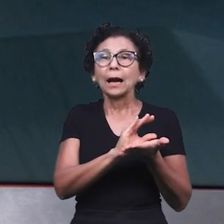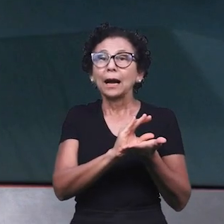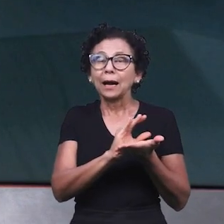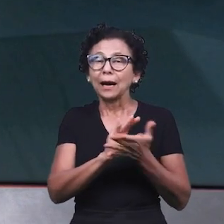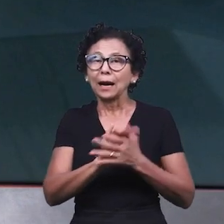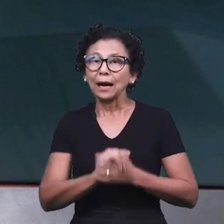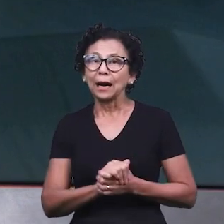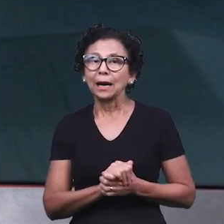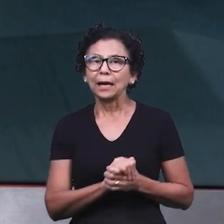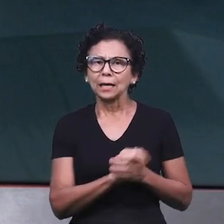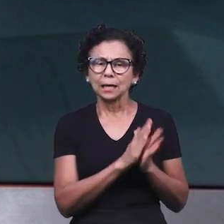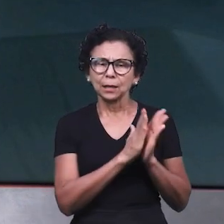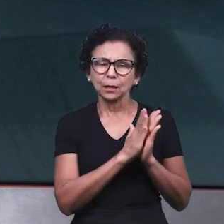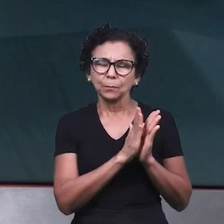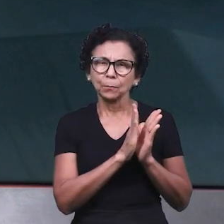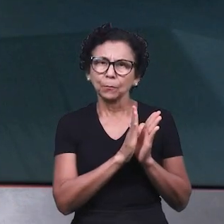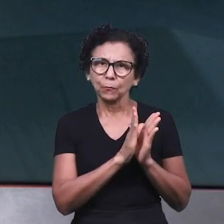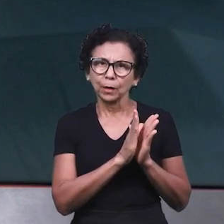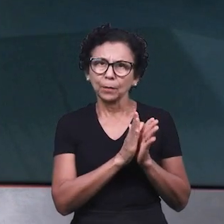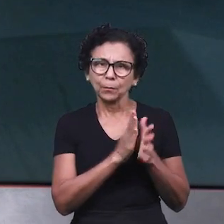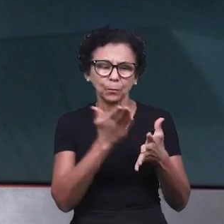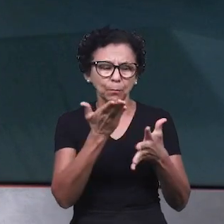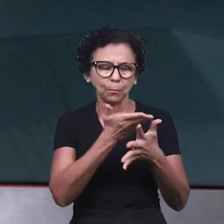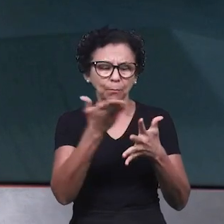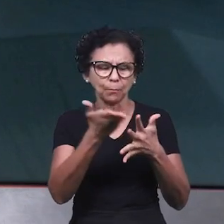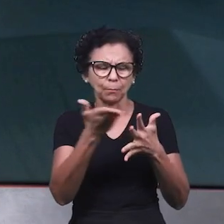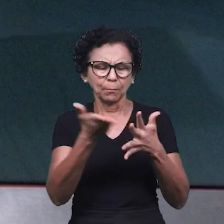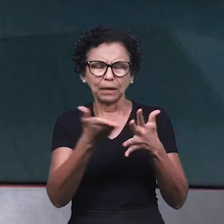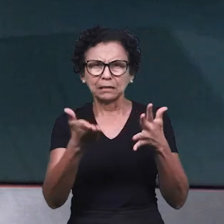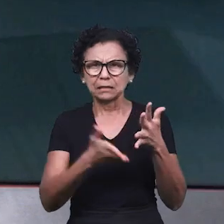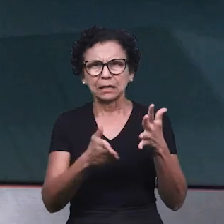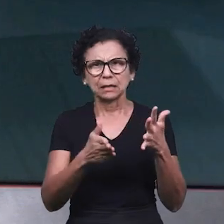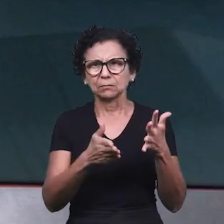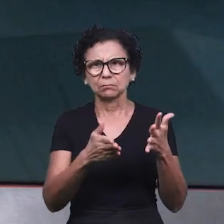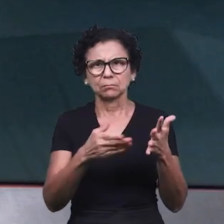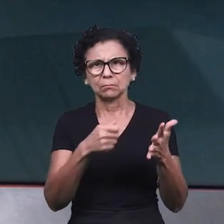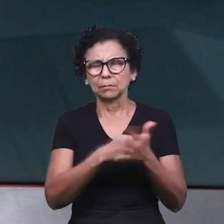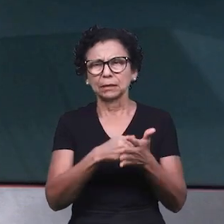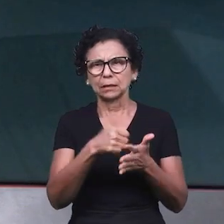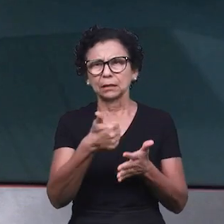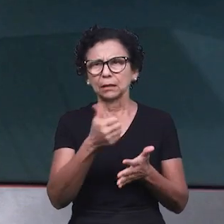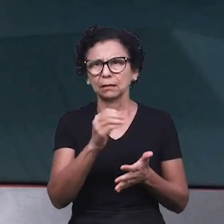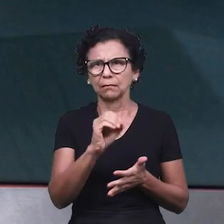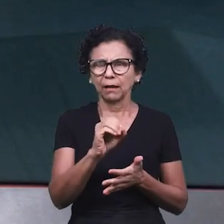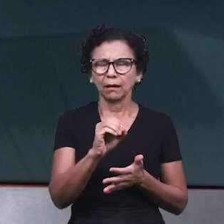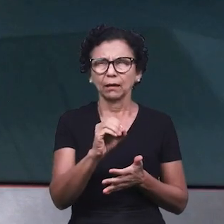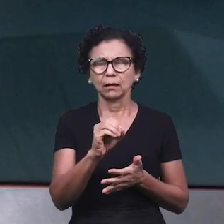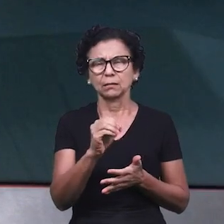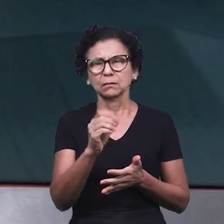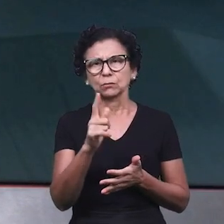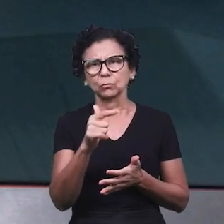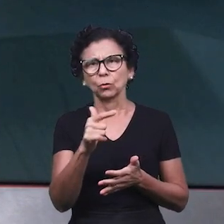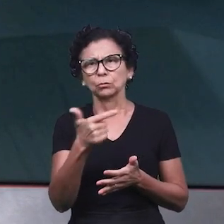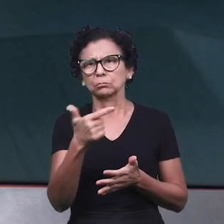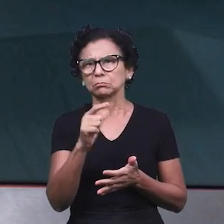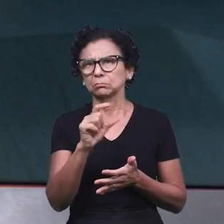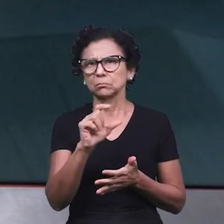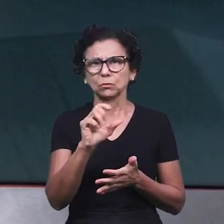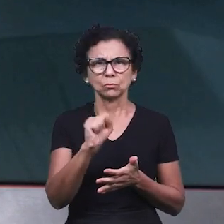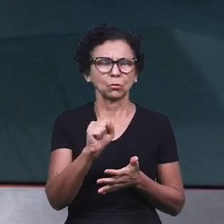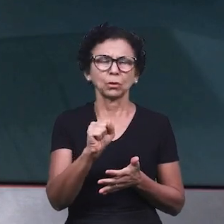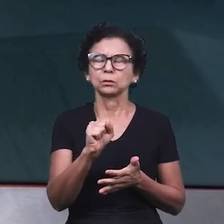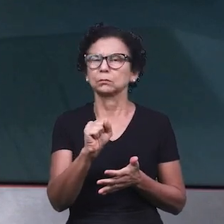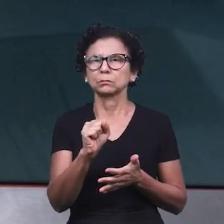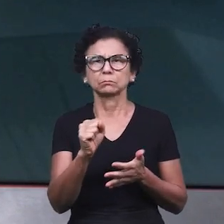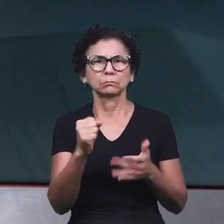reais dividido ao longo do tempo. Para pagar em 10 vezes, 20 vezes, 12 vezes, 18